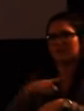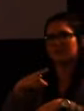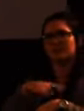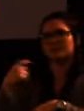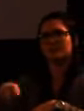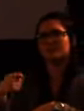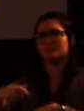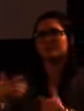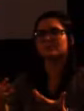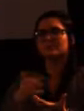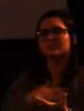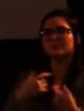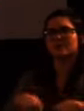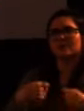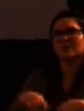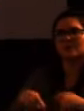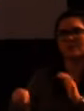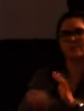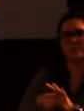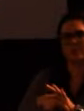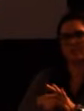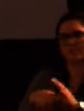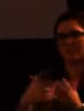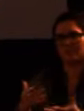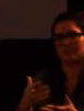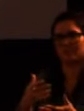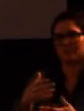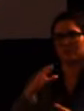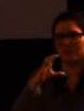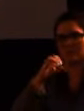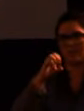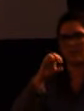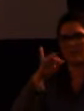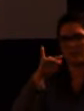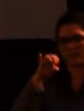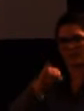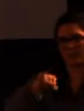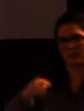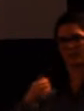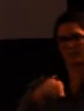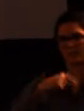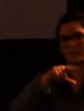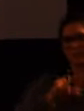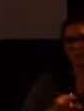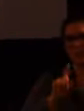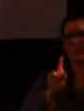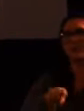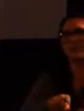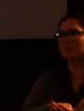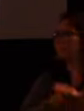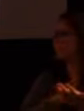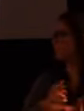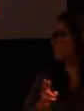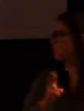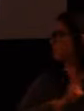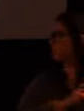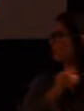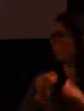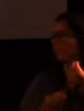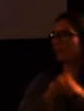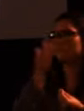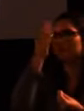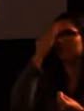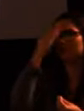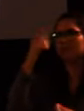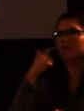exerça a sua função que tem que ter. Então, o coeficiente de aproveitamento mínimo, ele vai ser determinante para a gente